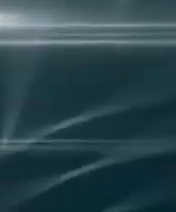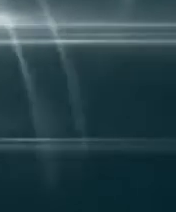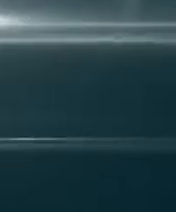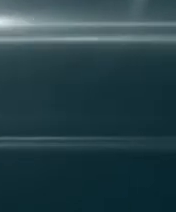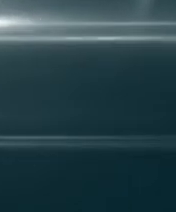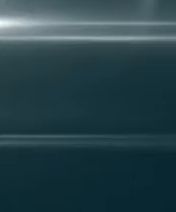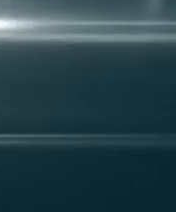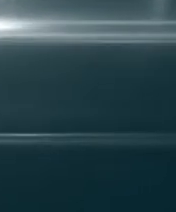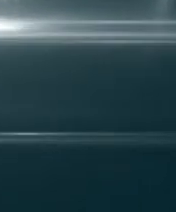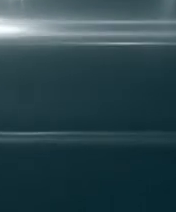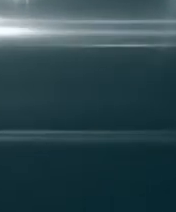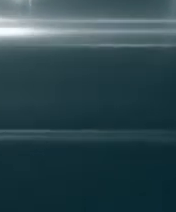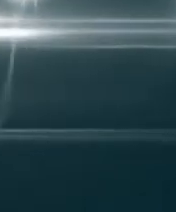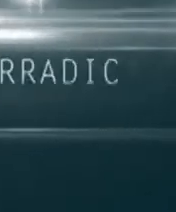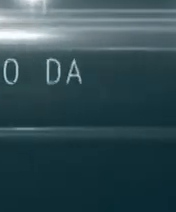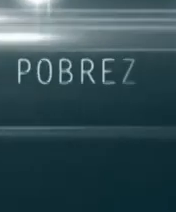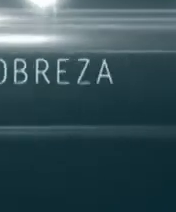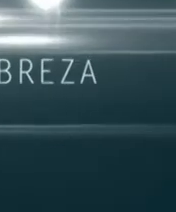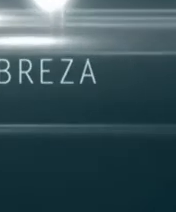Música